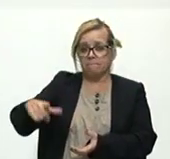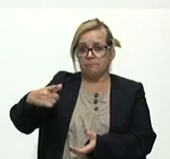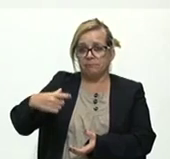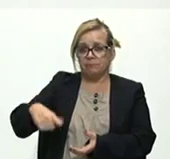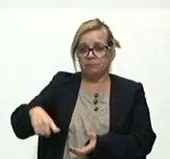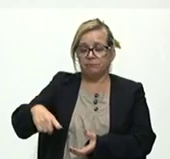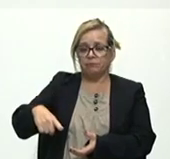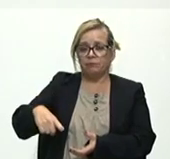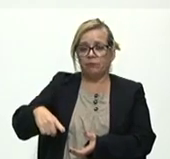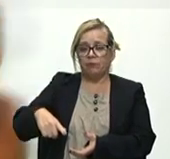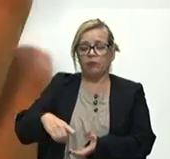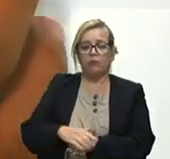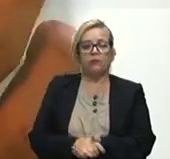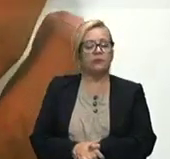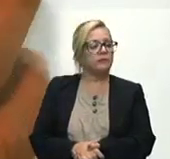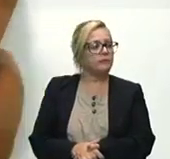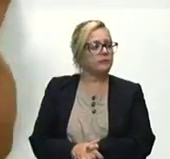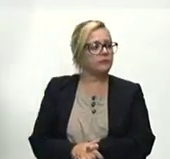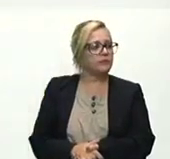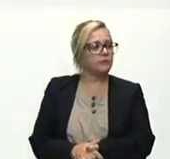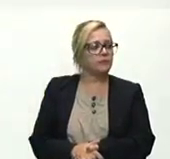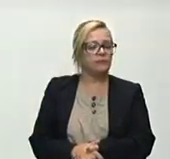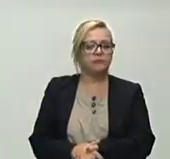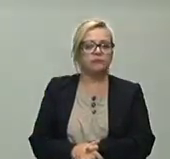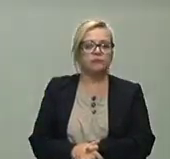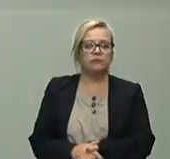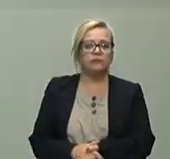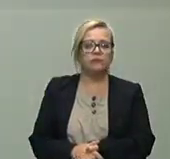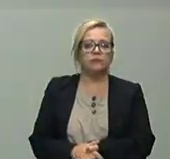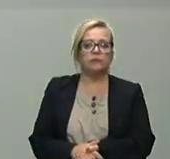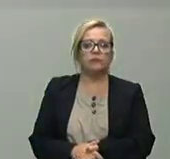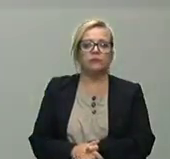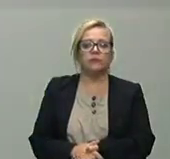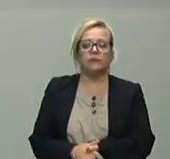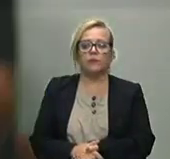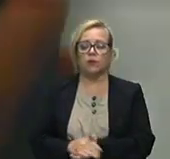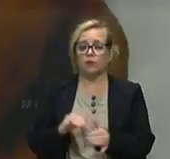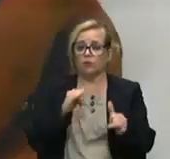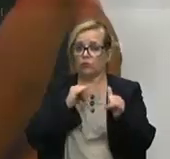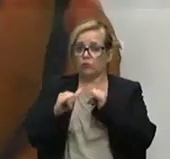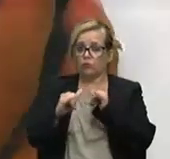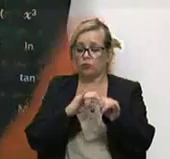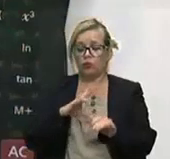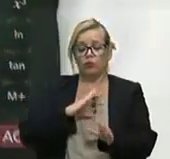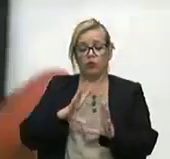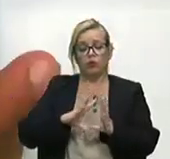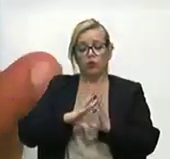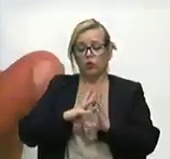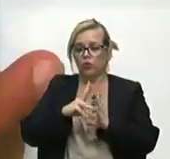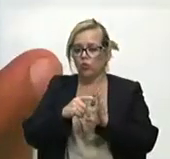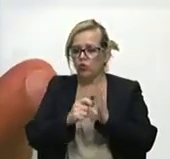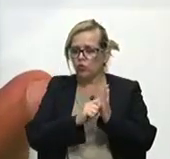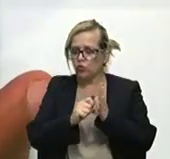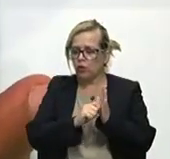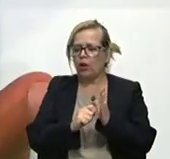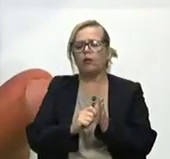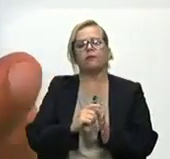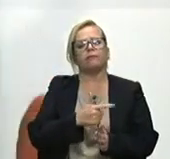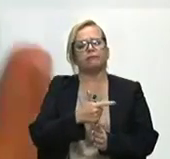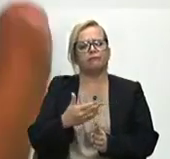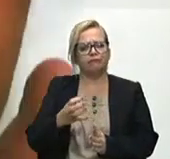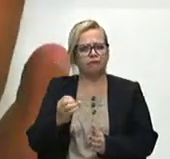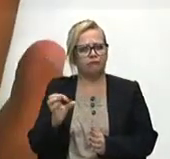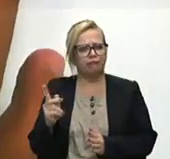Tenho aí o B. Vamos fazer, então, para os nossos dados. Então, eu já tenho aqui na calculadora os dados registrados, 20 pares